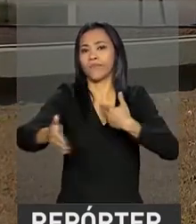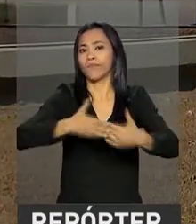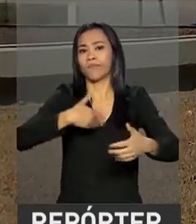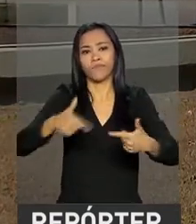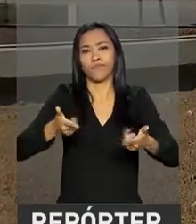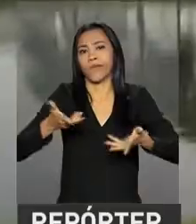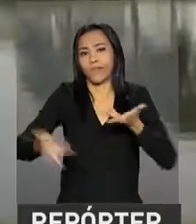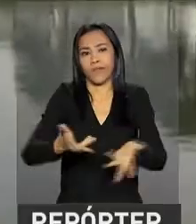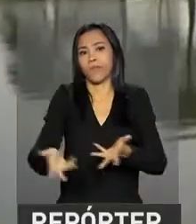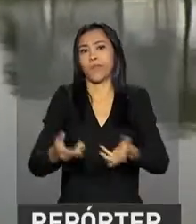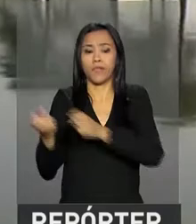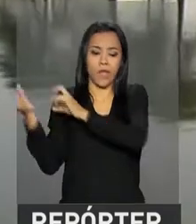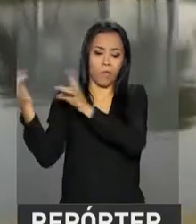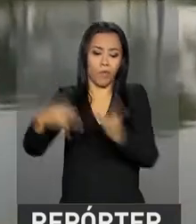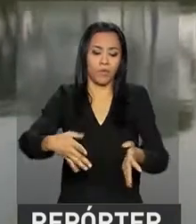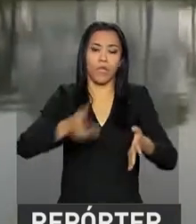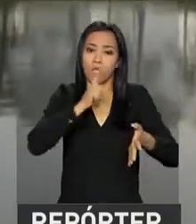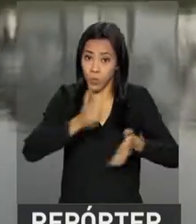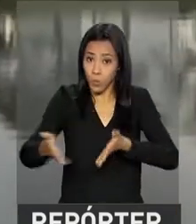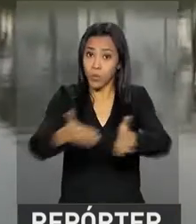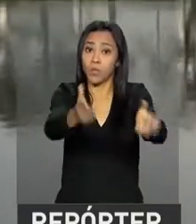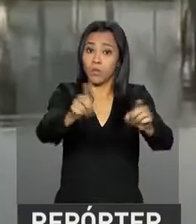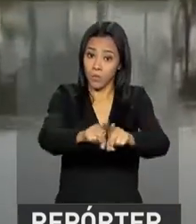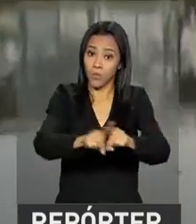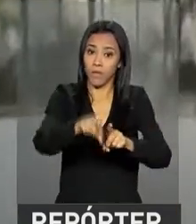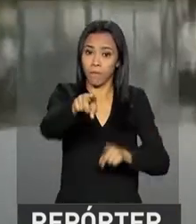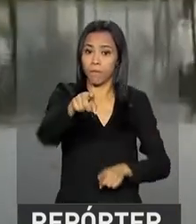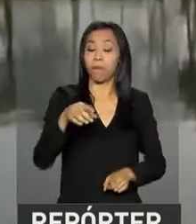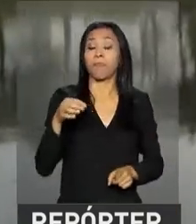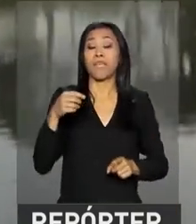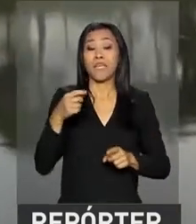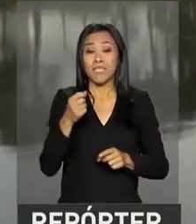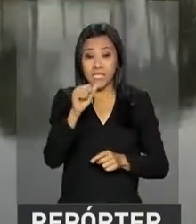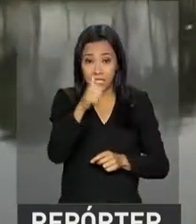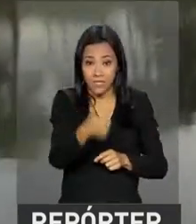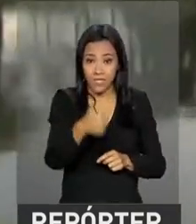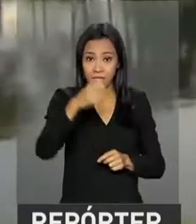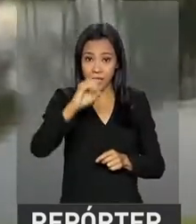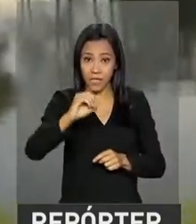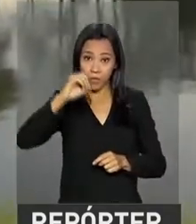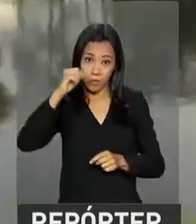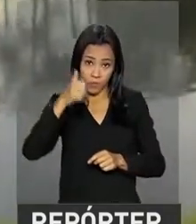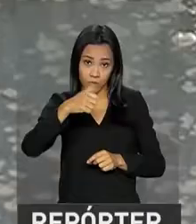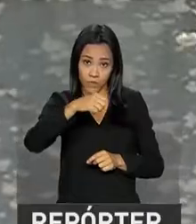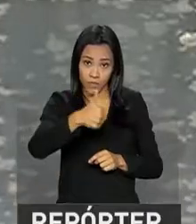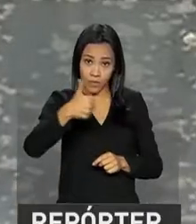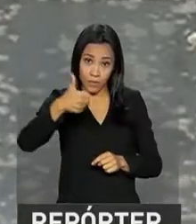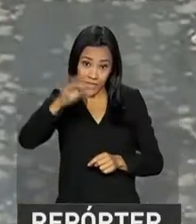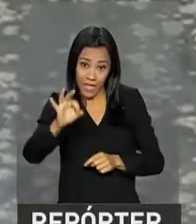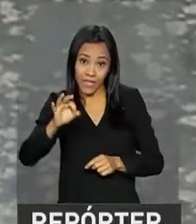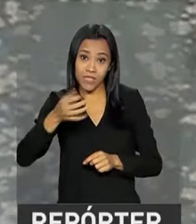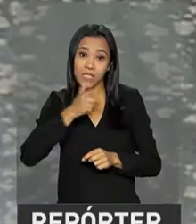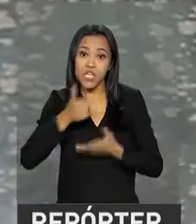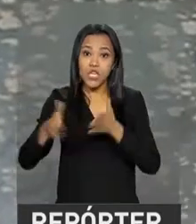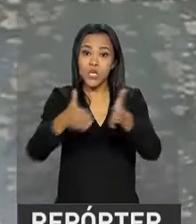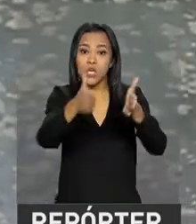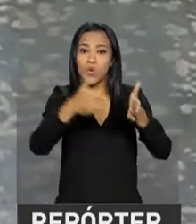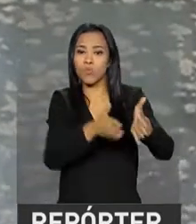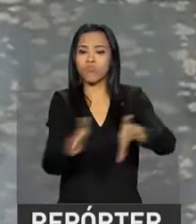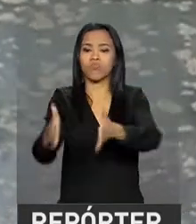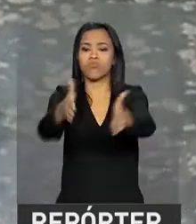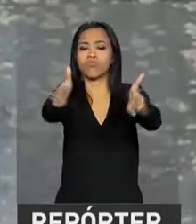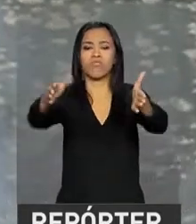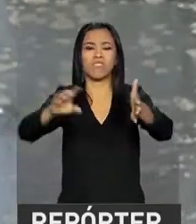nos rios. O resultado é que mais de 110 mil quilômetros de trechos de rios no país estão com a qualidade da